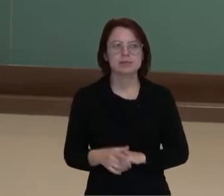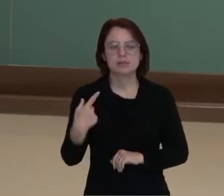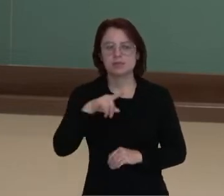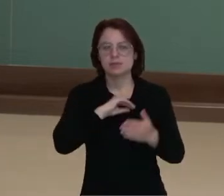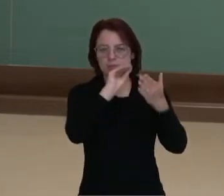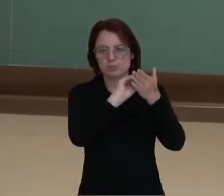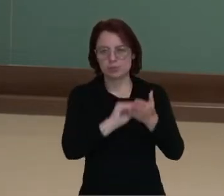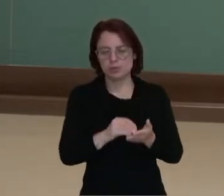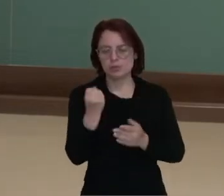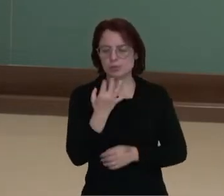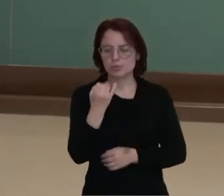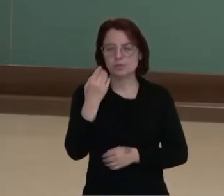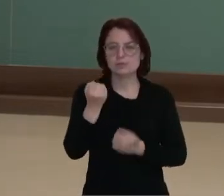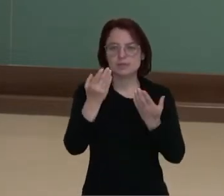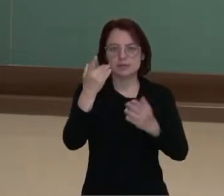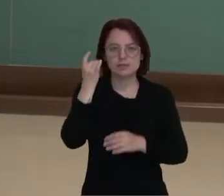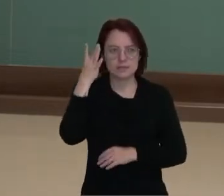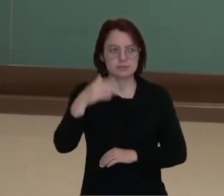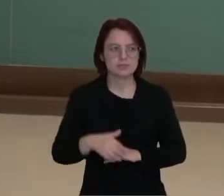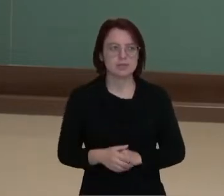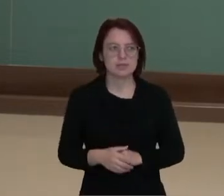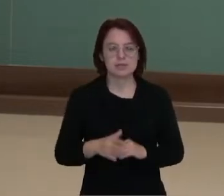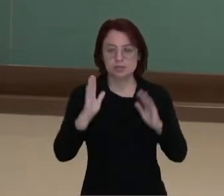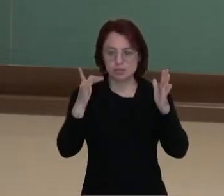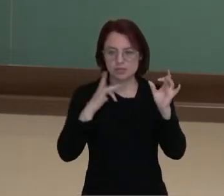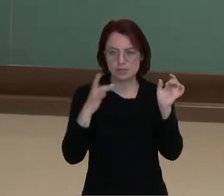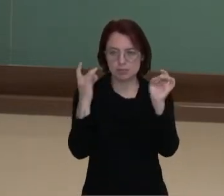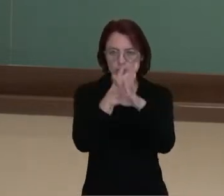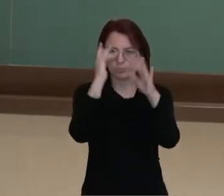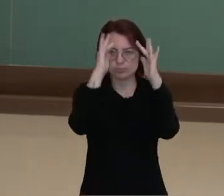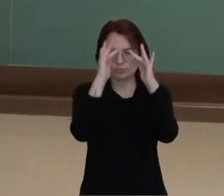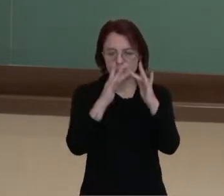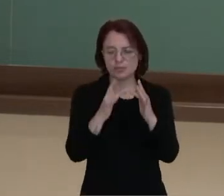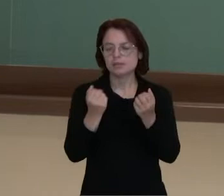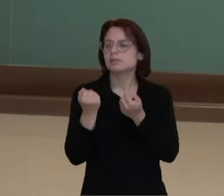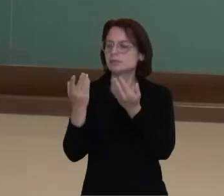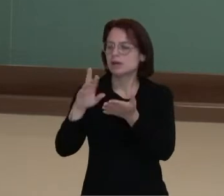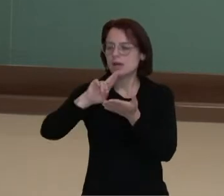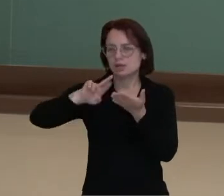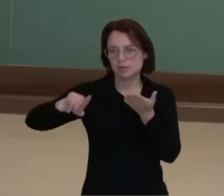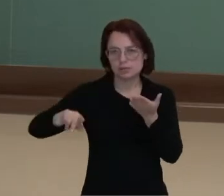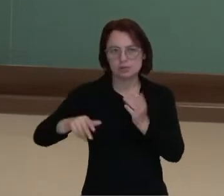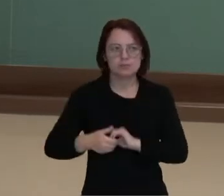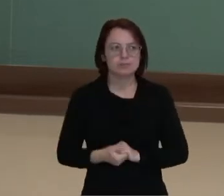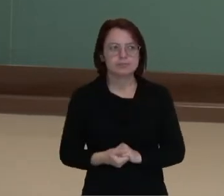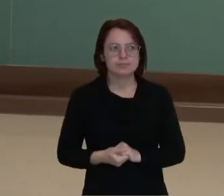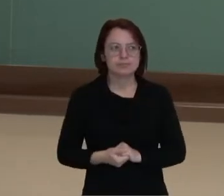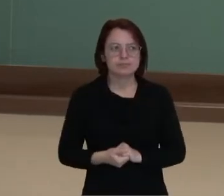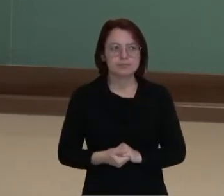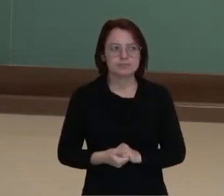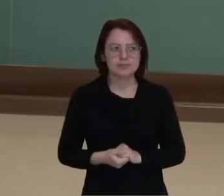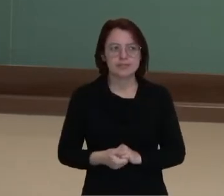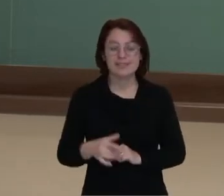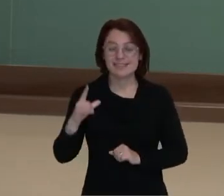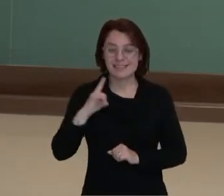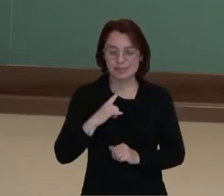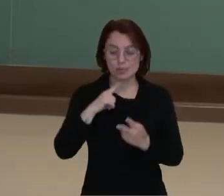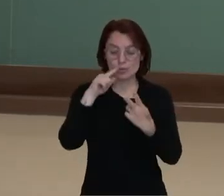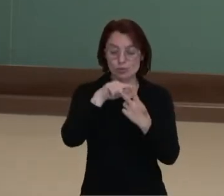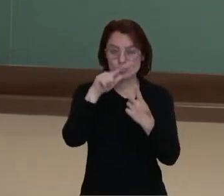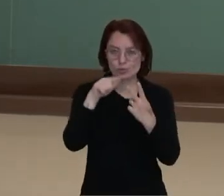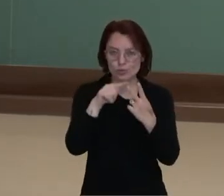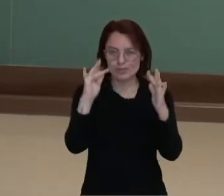o entendimento. Quando eles se arranjam assim, eles vão dando as características. E existem 2 desses cromossomos